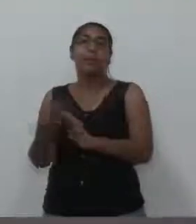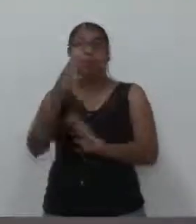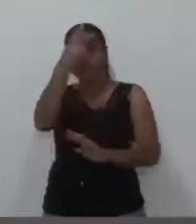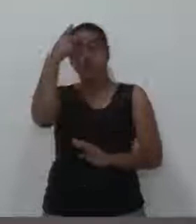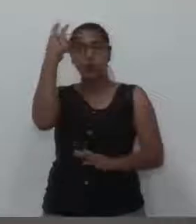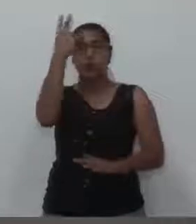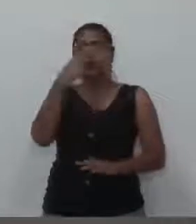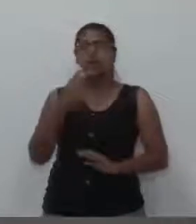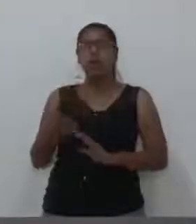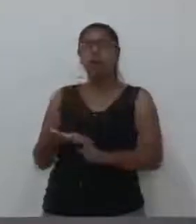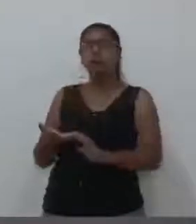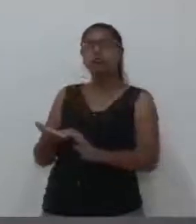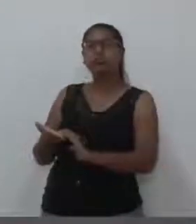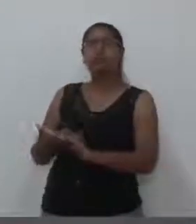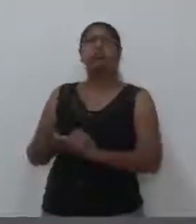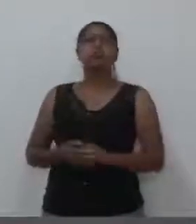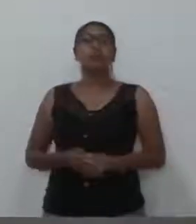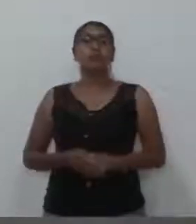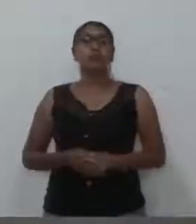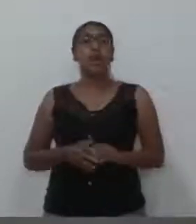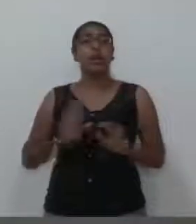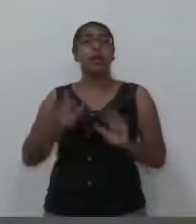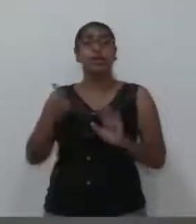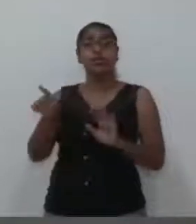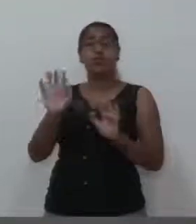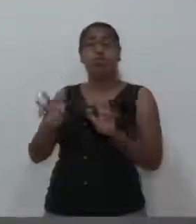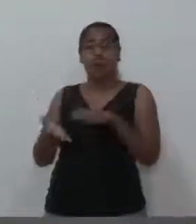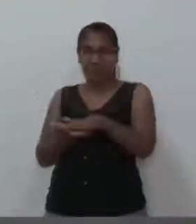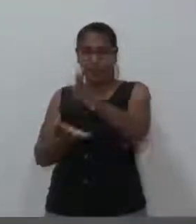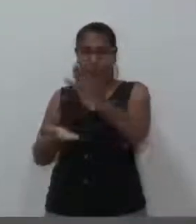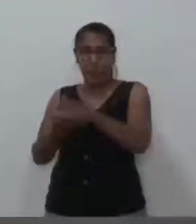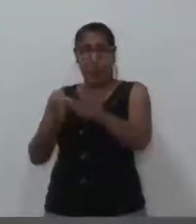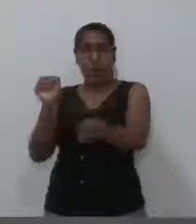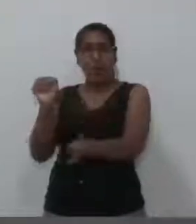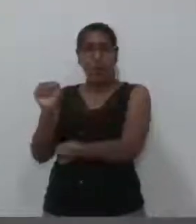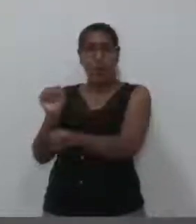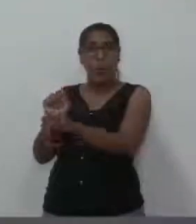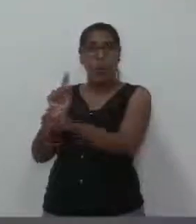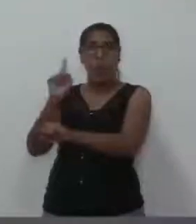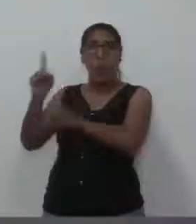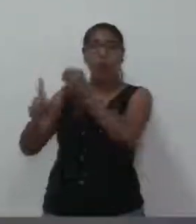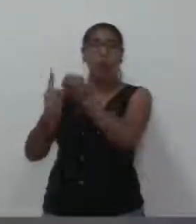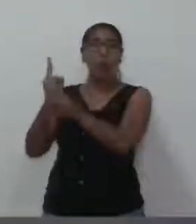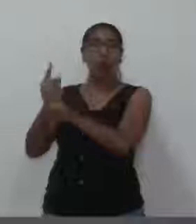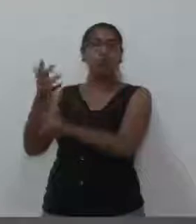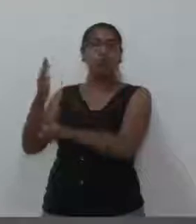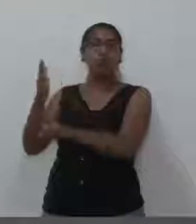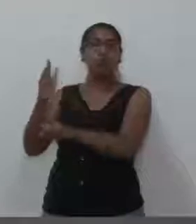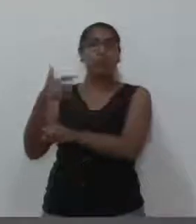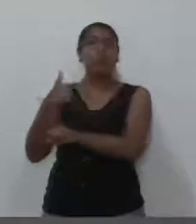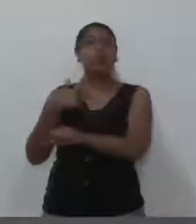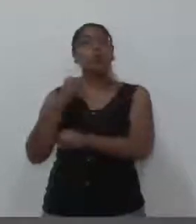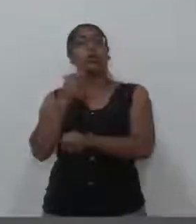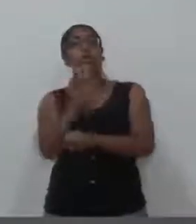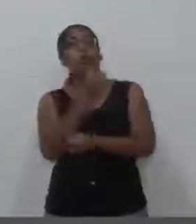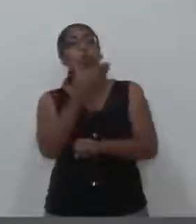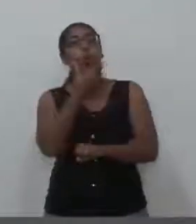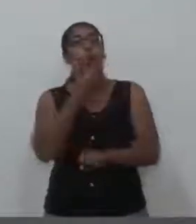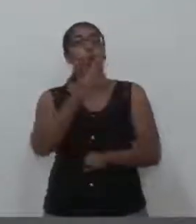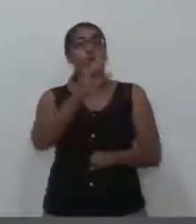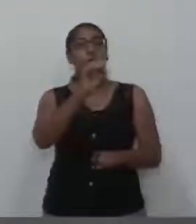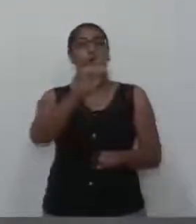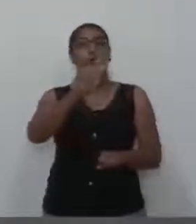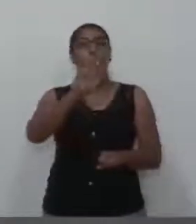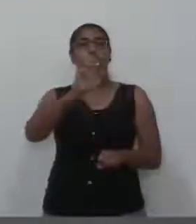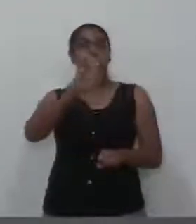um tempo, se não me falha a memória, mais de um ano. Então, essa semana eu cobrei novamente o Rogério, ele estava aqui, né, na